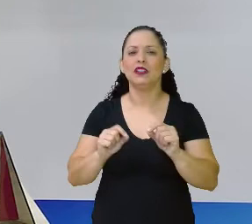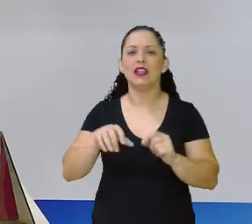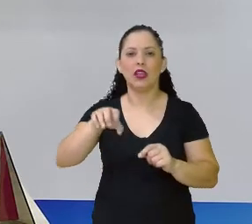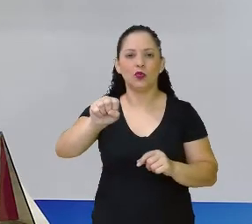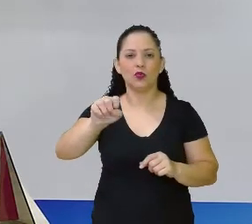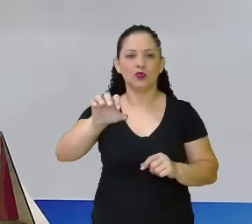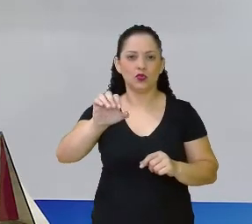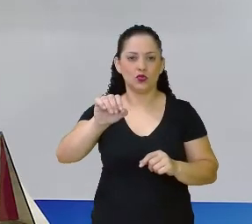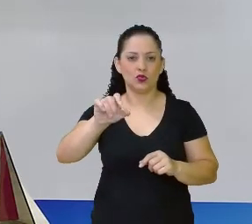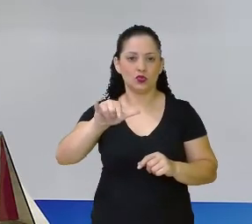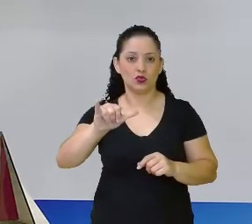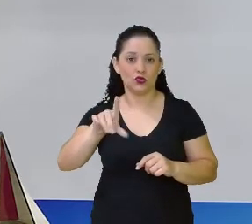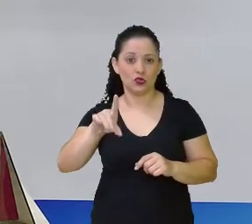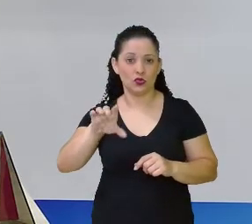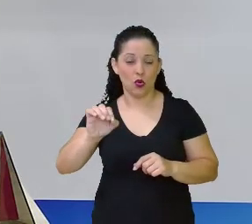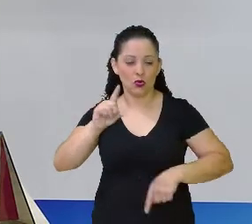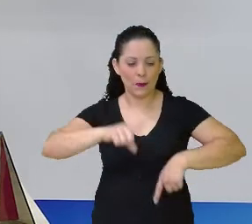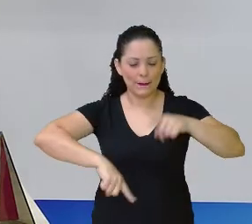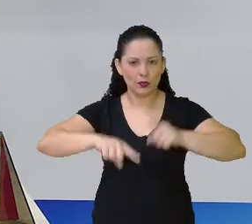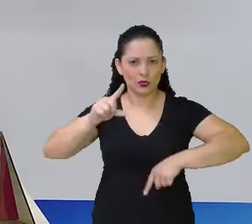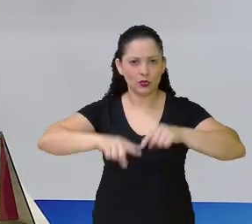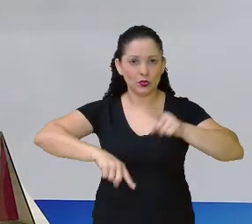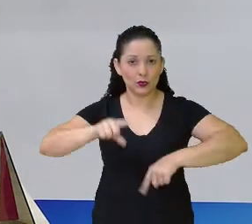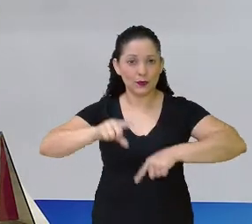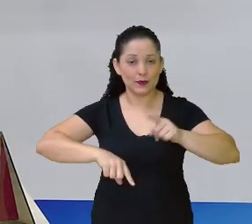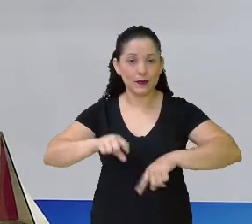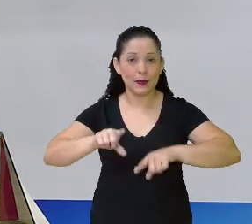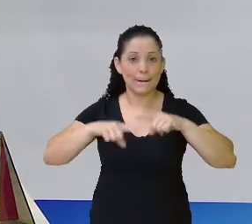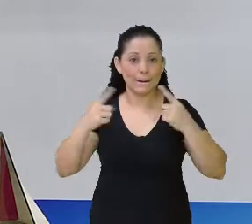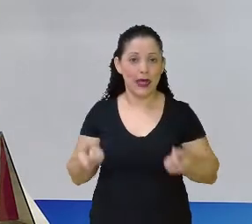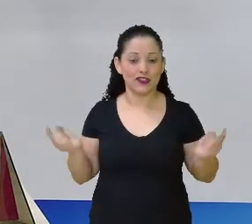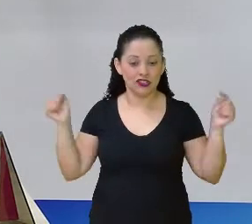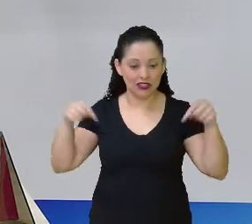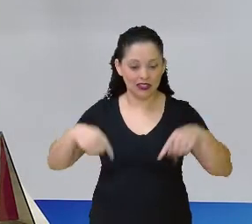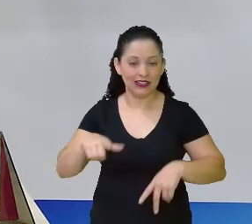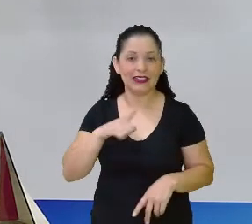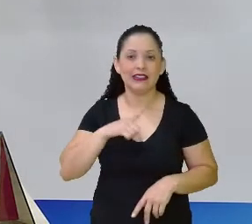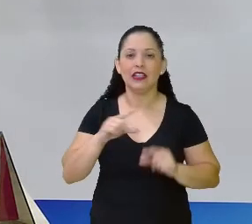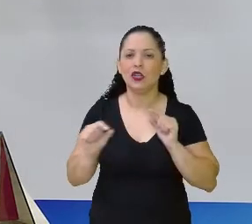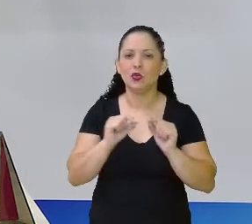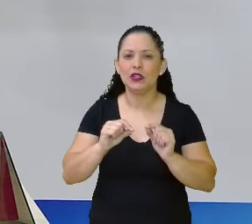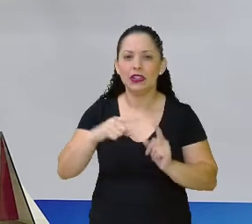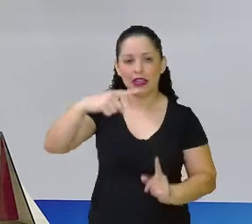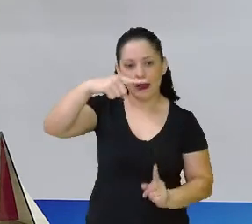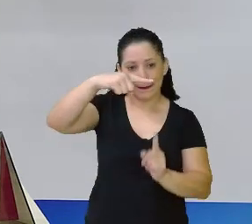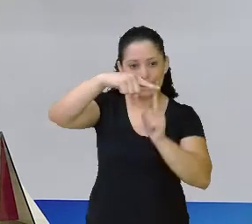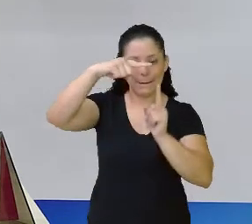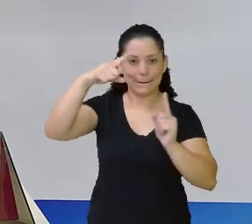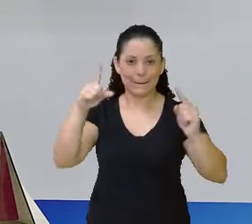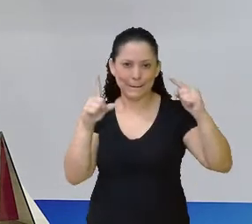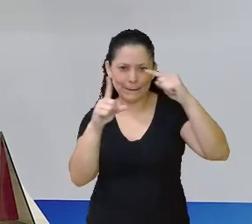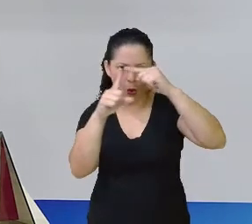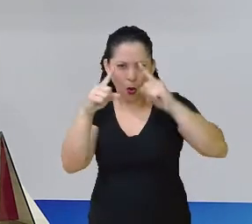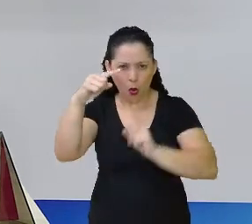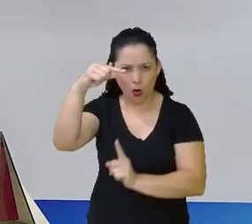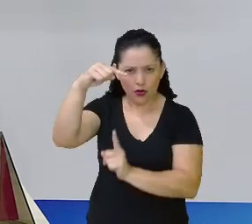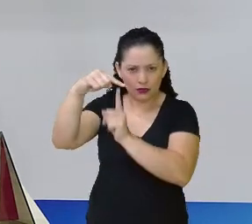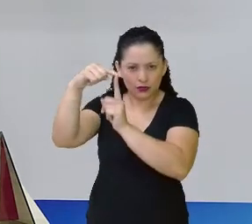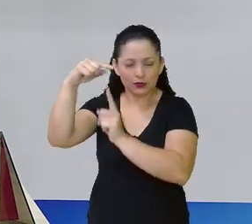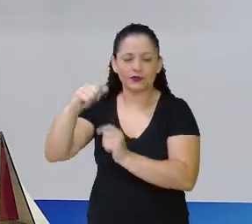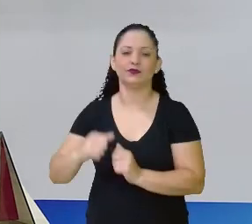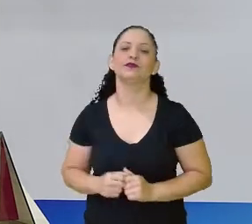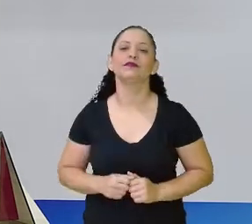sólido geométrico, mas é formado por polígonos. Lembram dos polígonos? A gente já conversou sobre